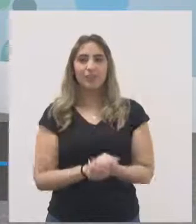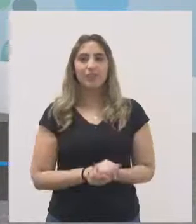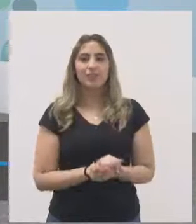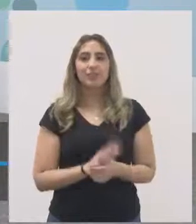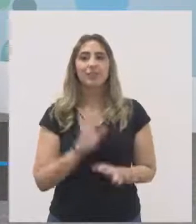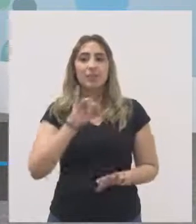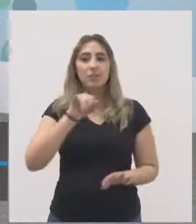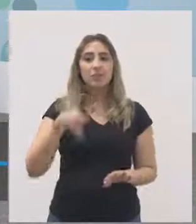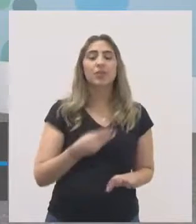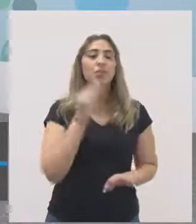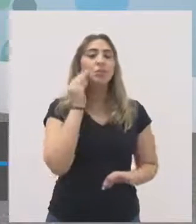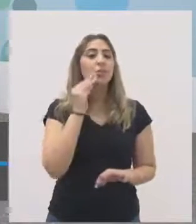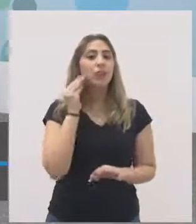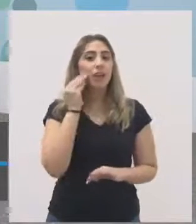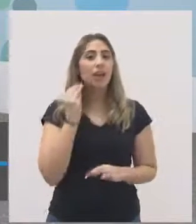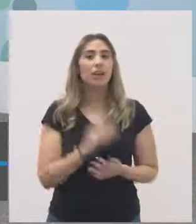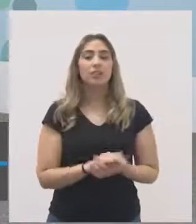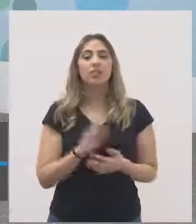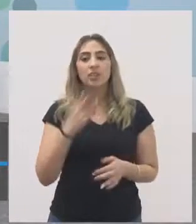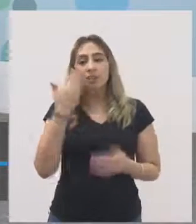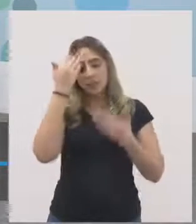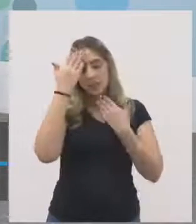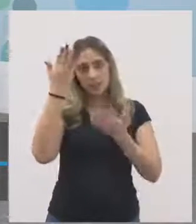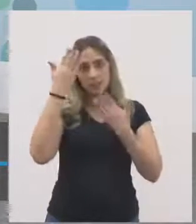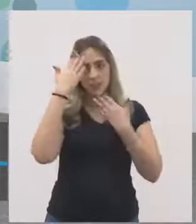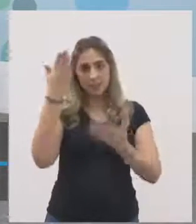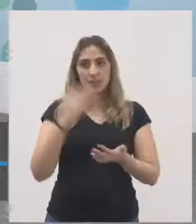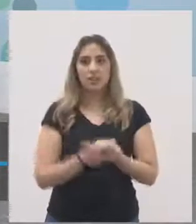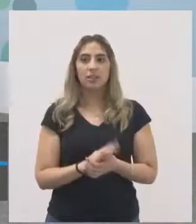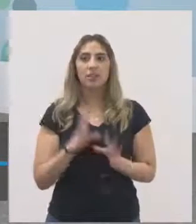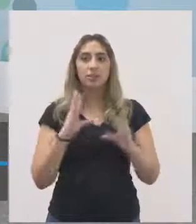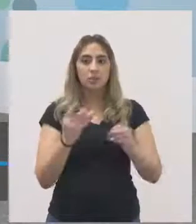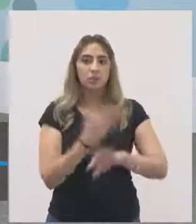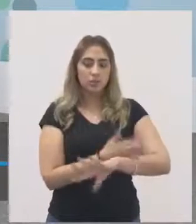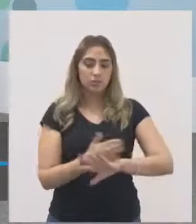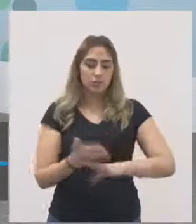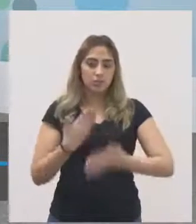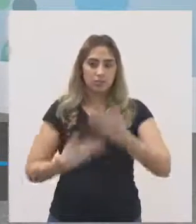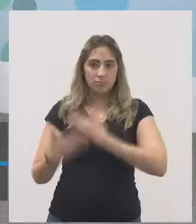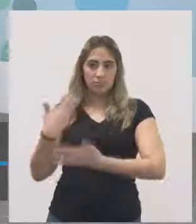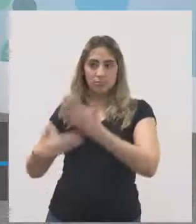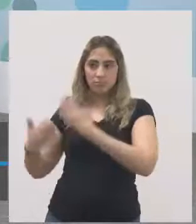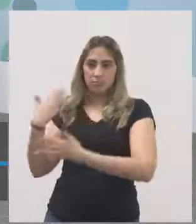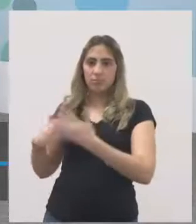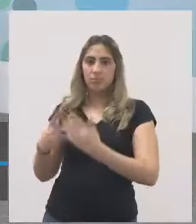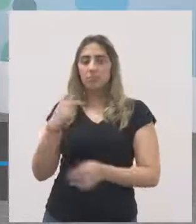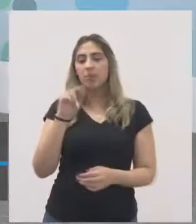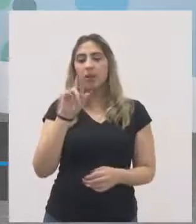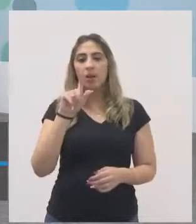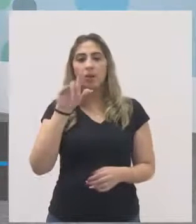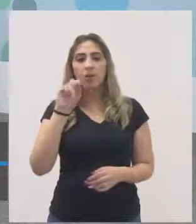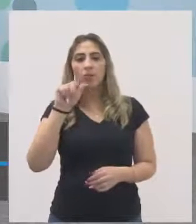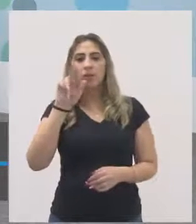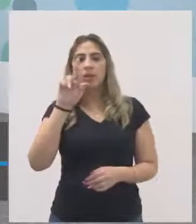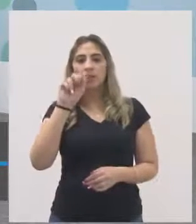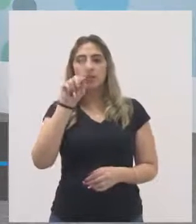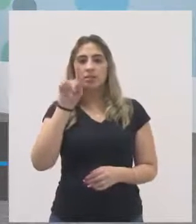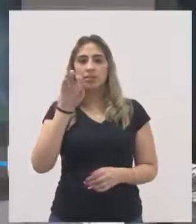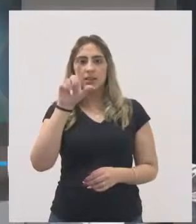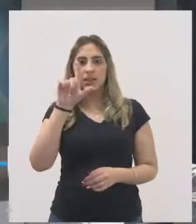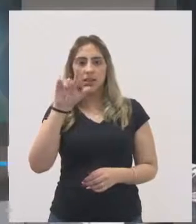Já aproveito a oportunidade, né, para agradecer desde o dirigente, né, do Paulo, a Graziella,